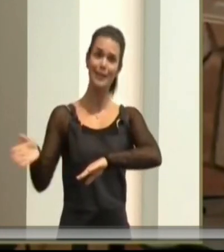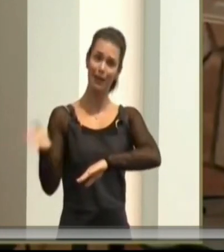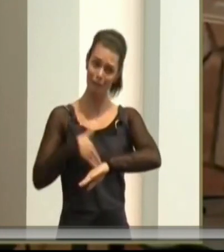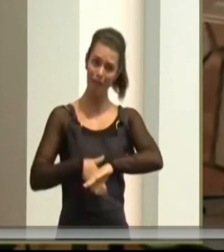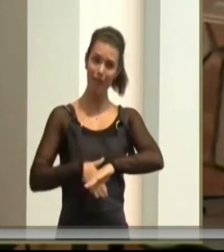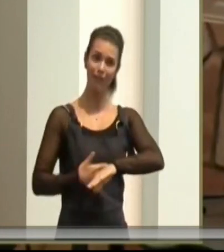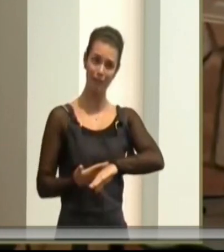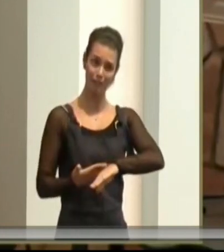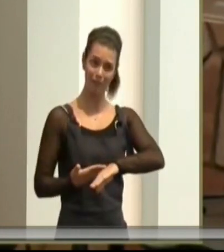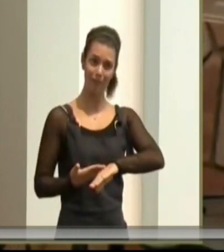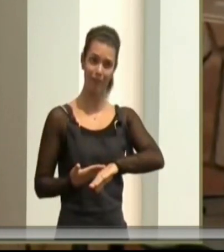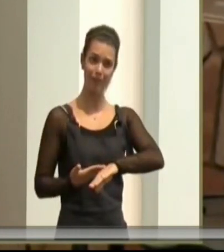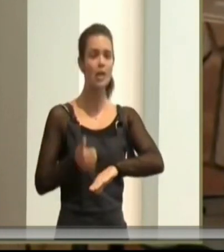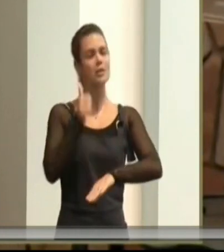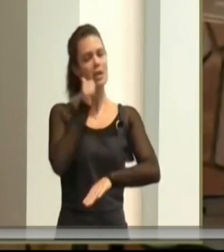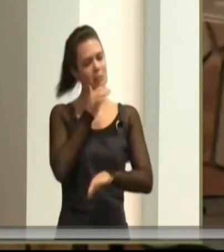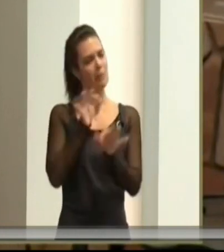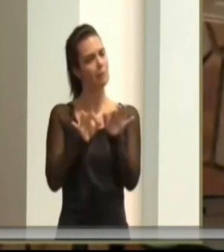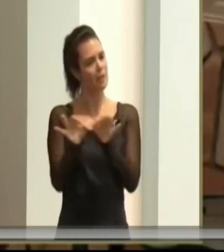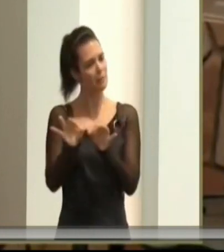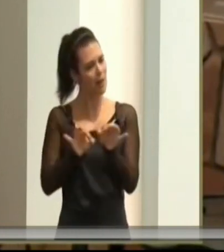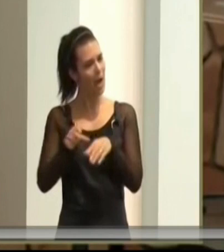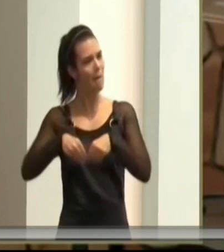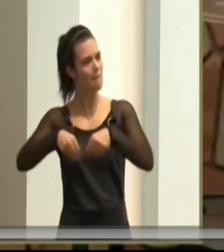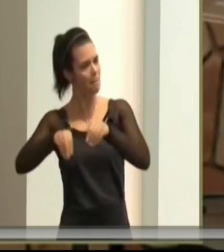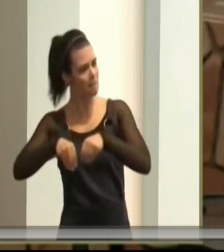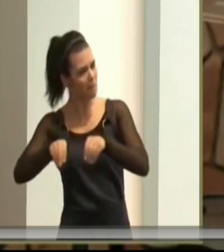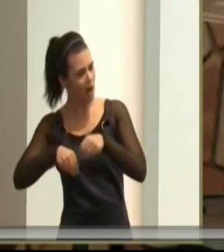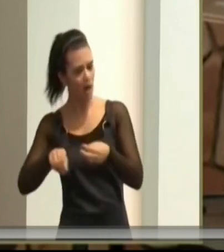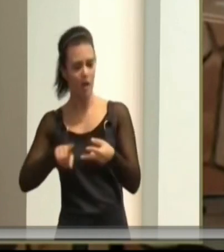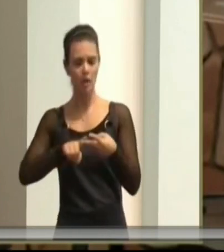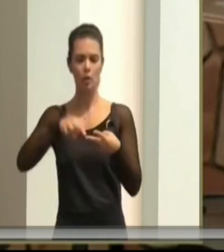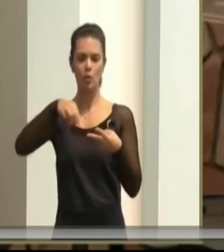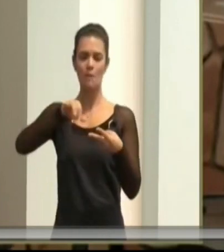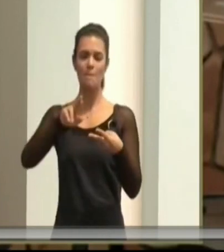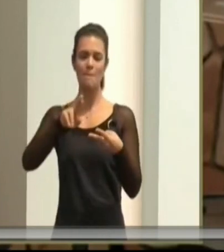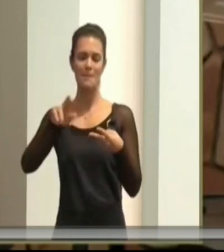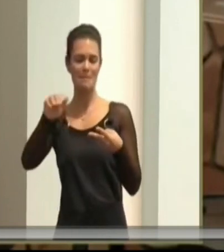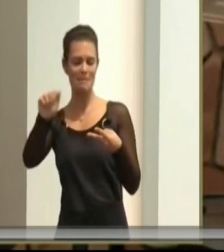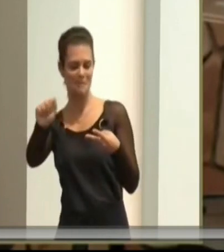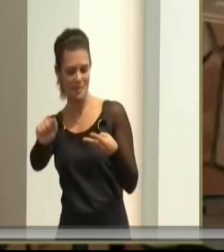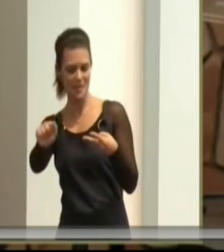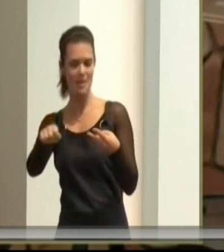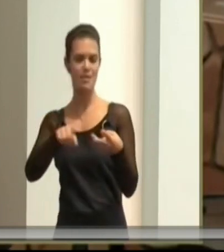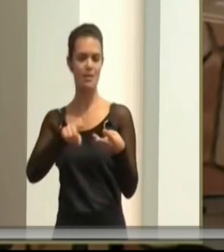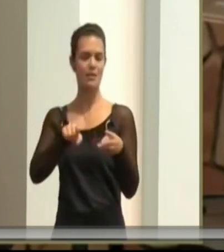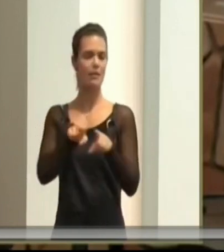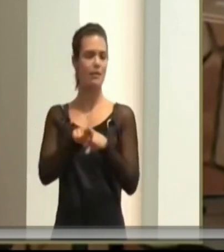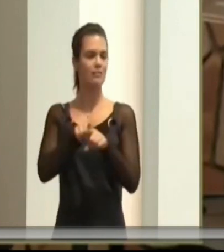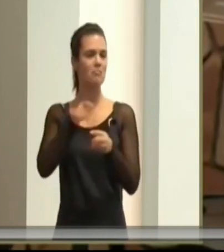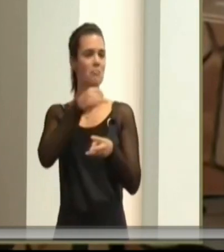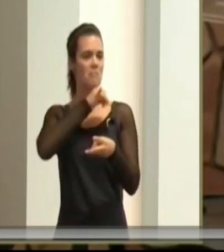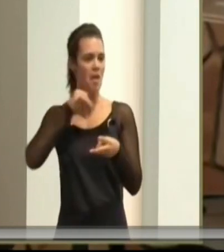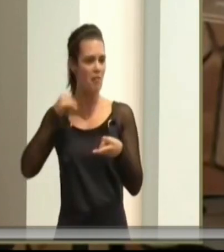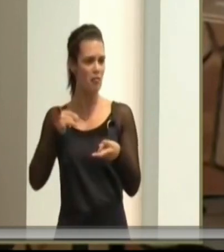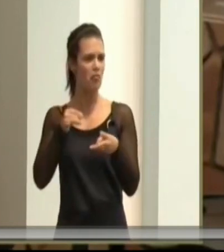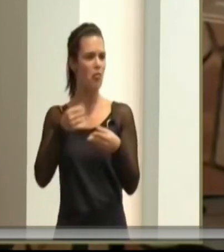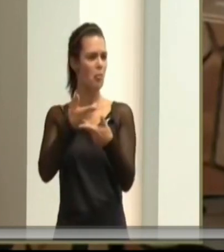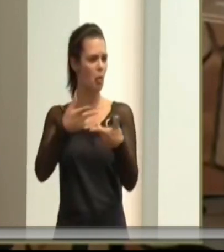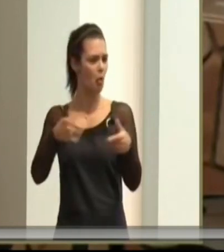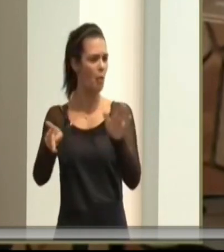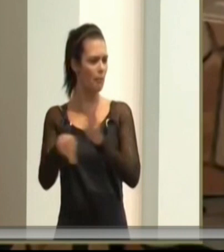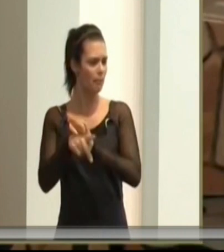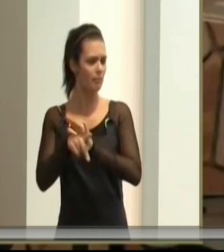Elas levaram mirra, que Jesus recebeu lá quando foi visitado por ocasião da visita dos